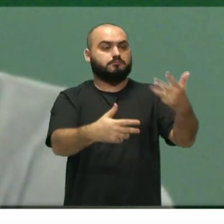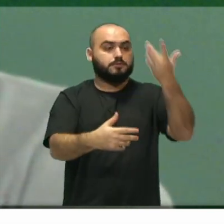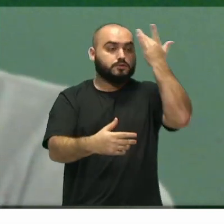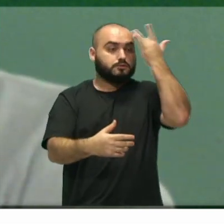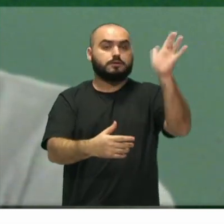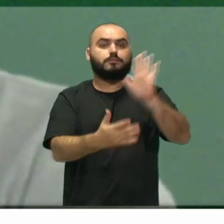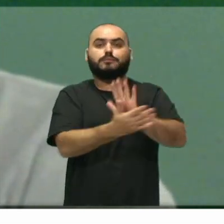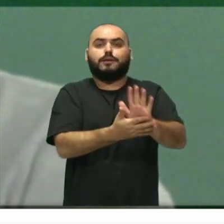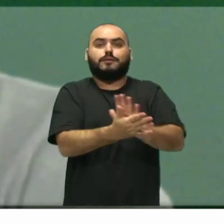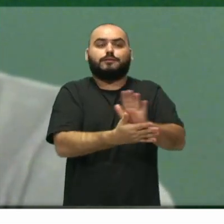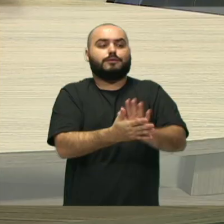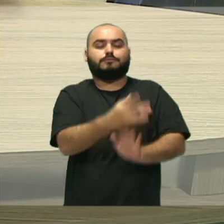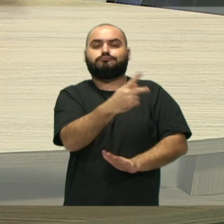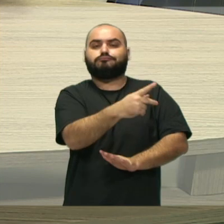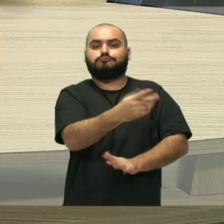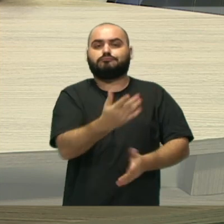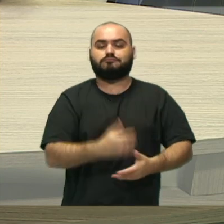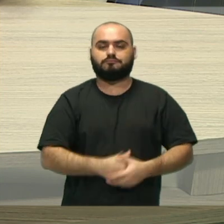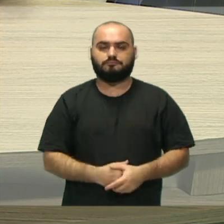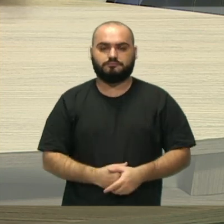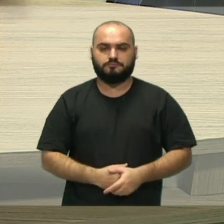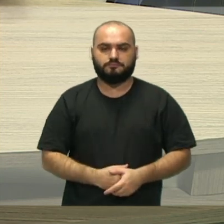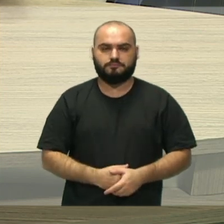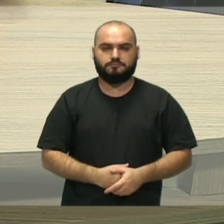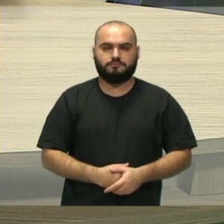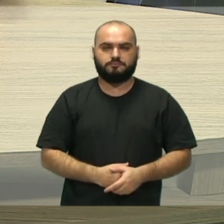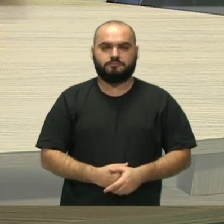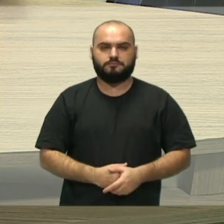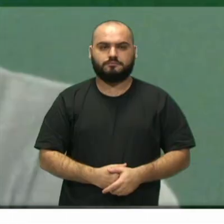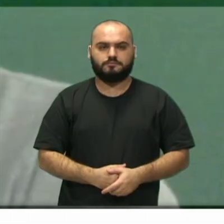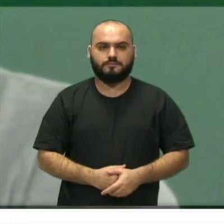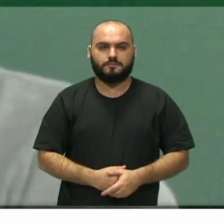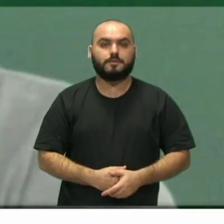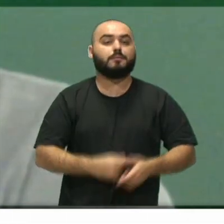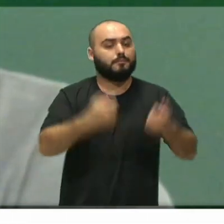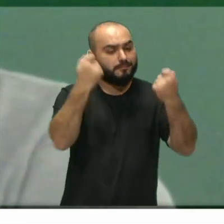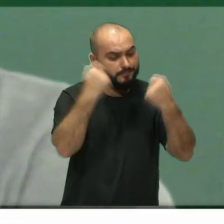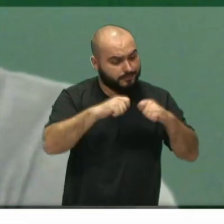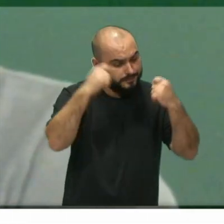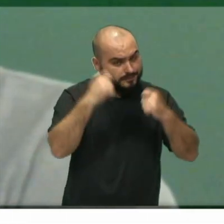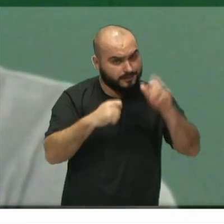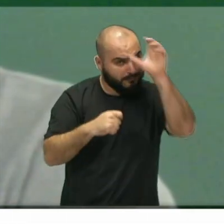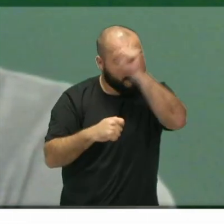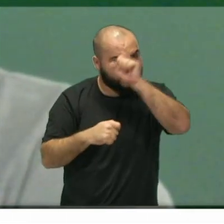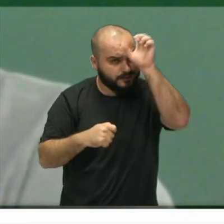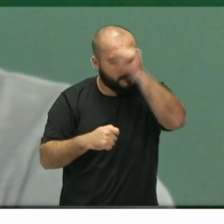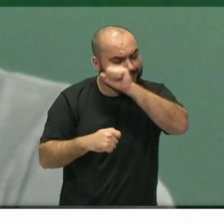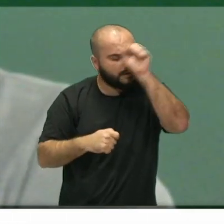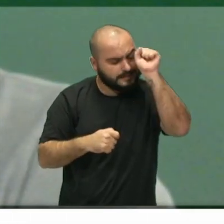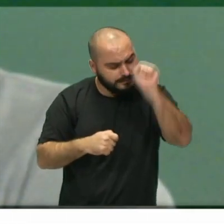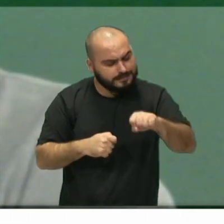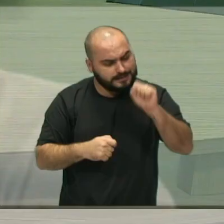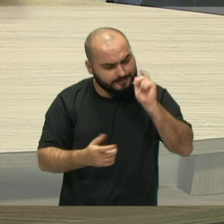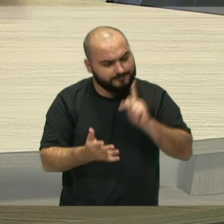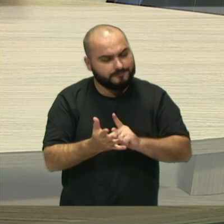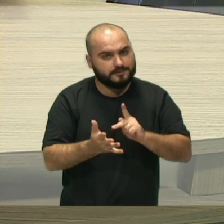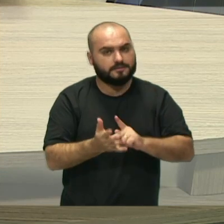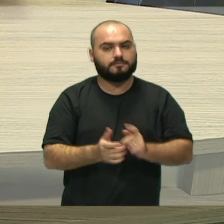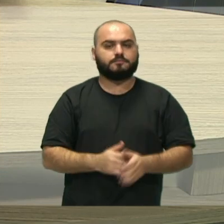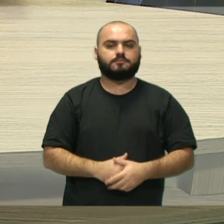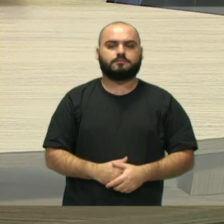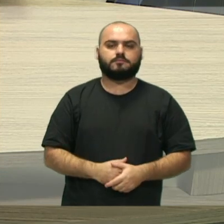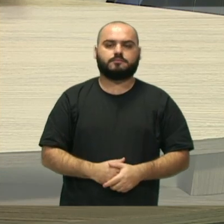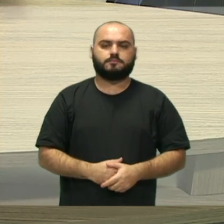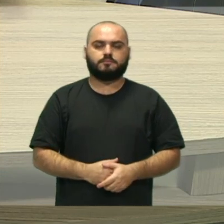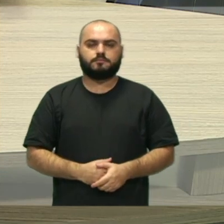sabe muita coisa. A gente tem muito que aprender com esse vírus ainda. E o senhor